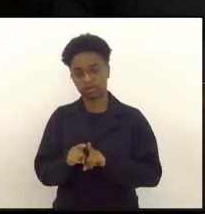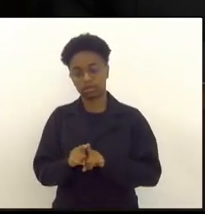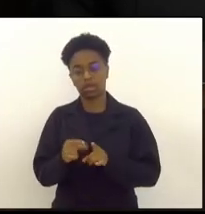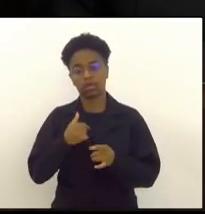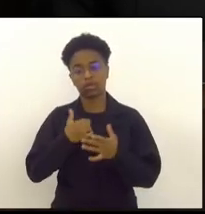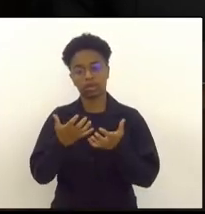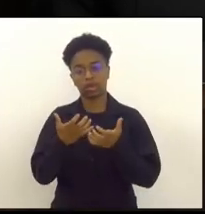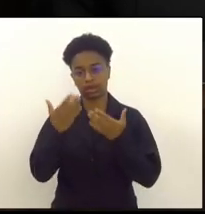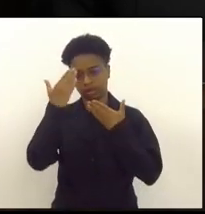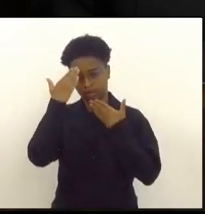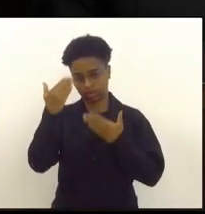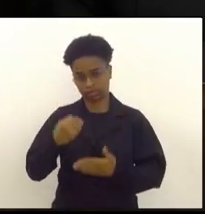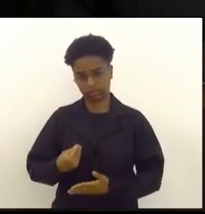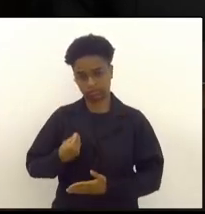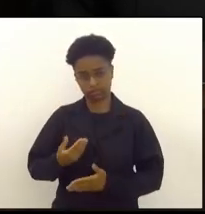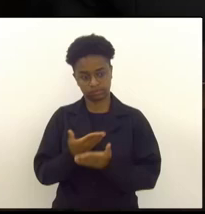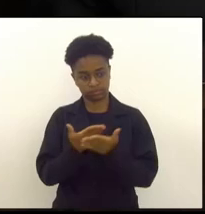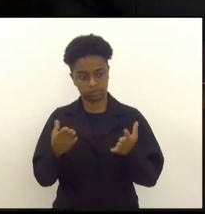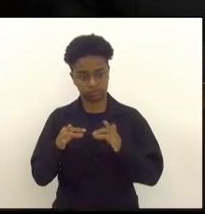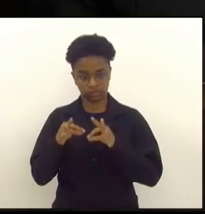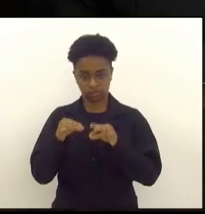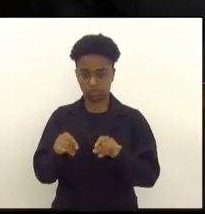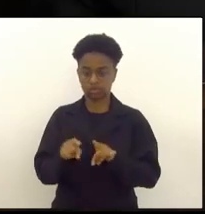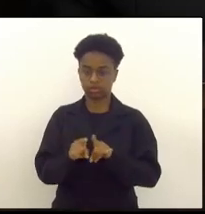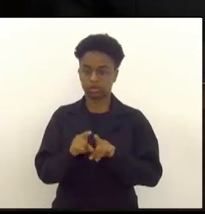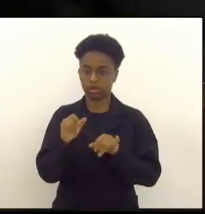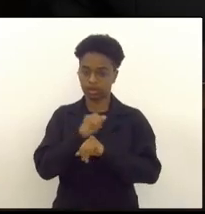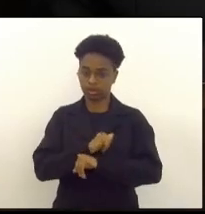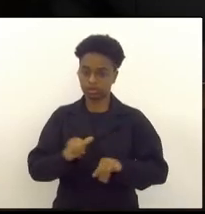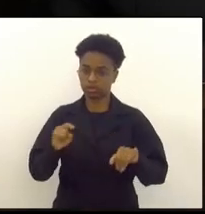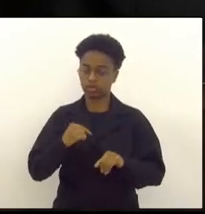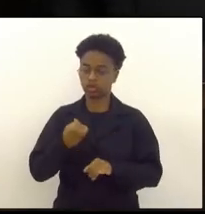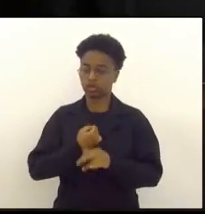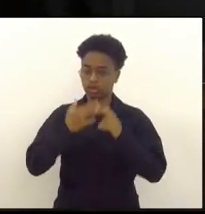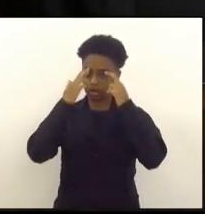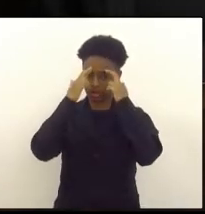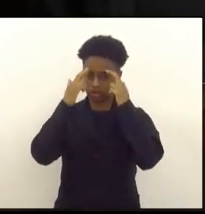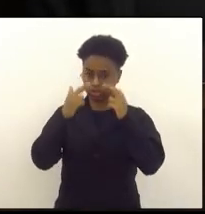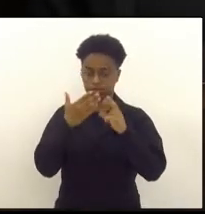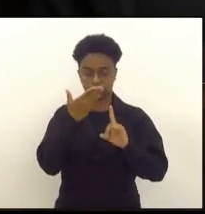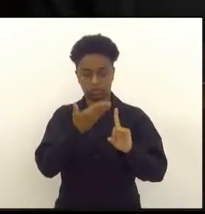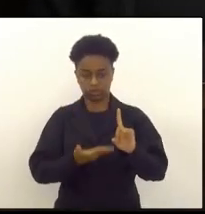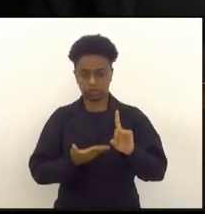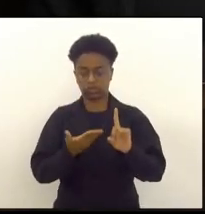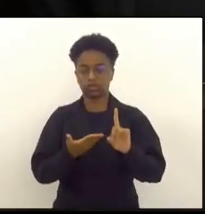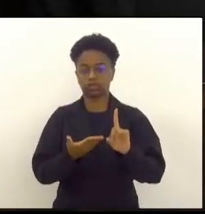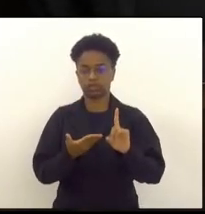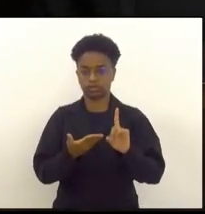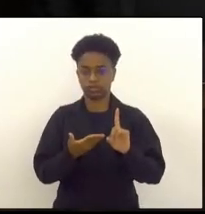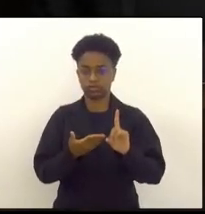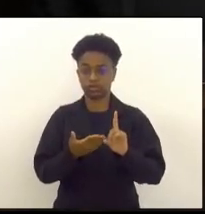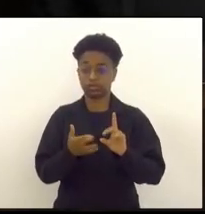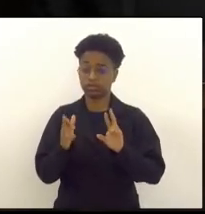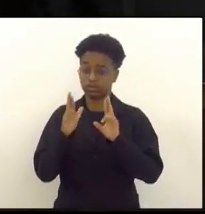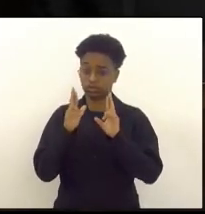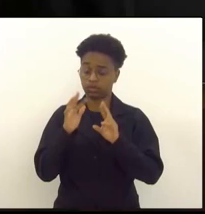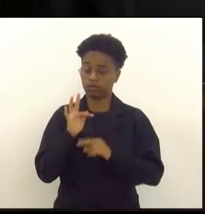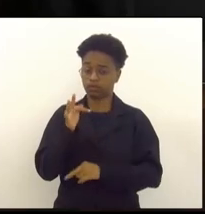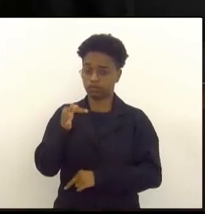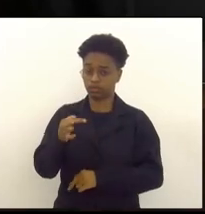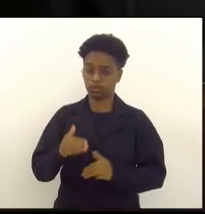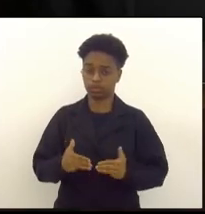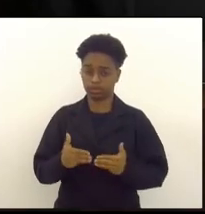Gostaria de agradecer a presença de todos, reiterar o nosso respeito à homenageada, nossa, se Deus quiser, futura